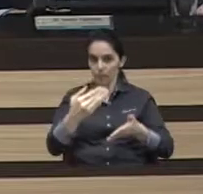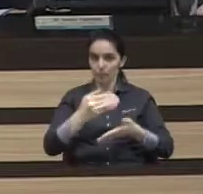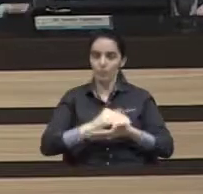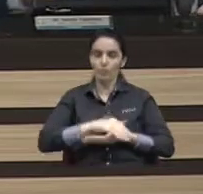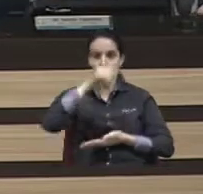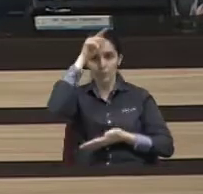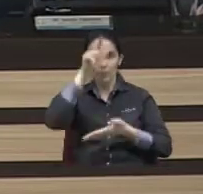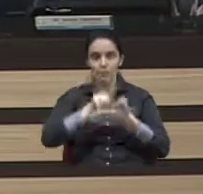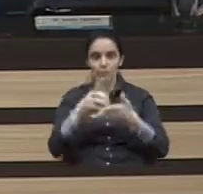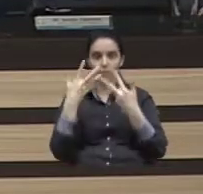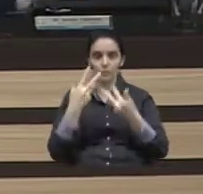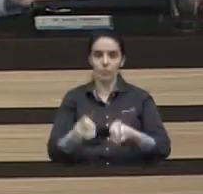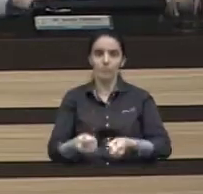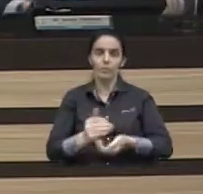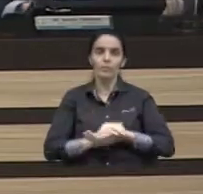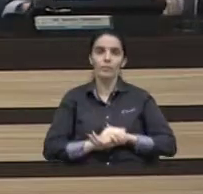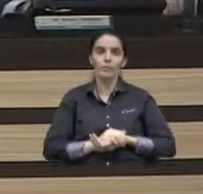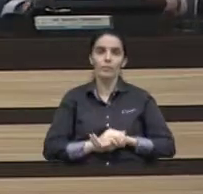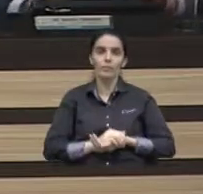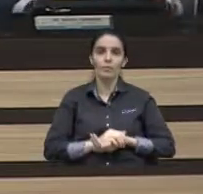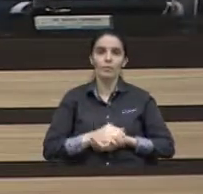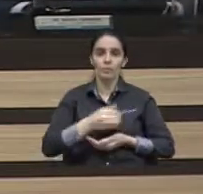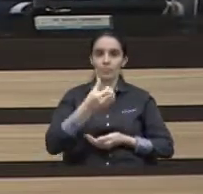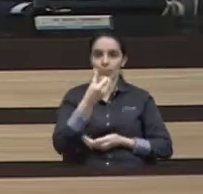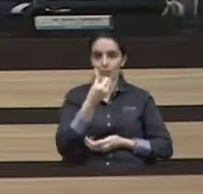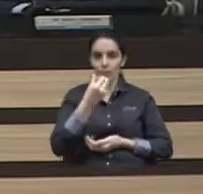líderes. Requerimento número